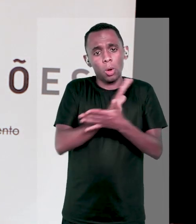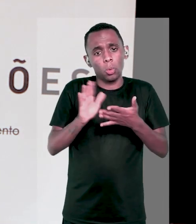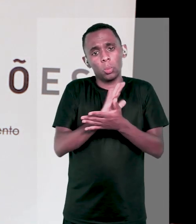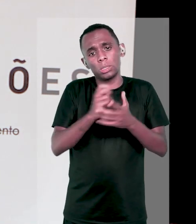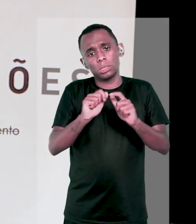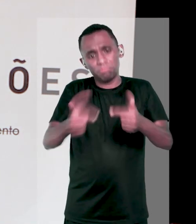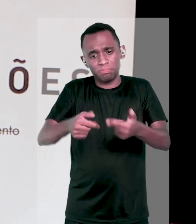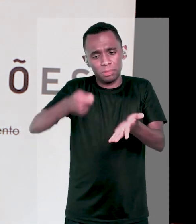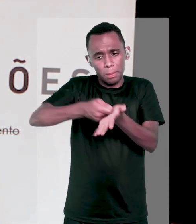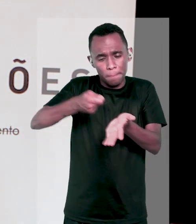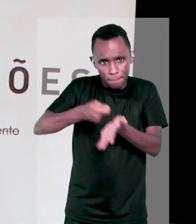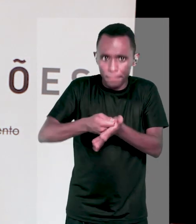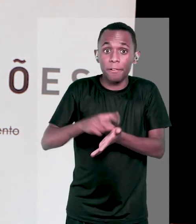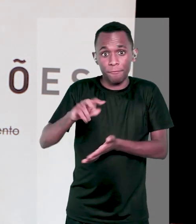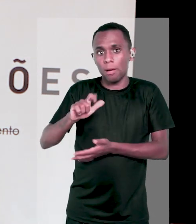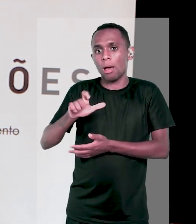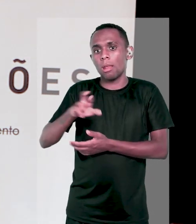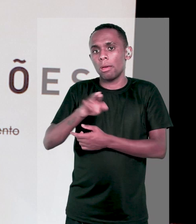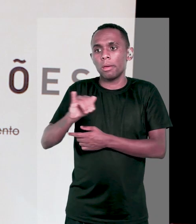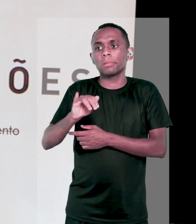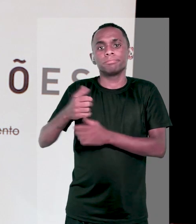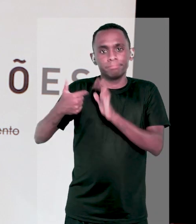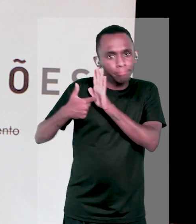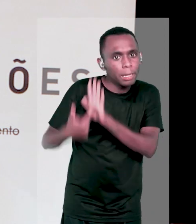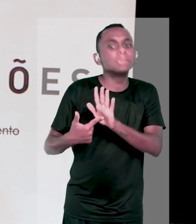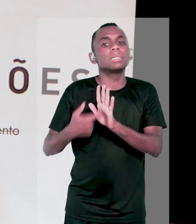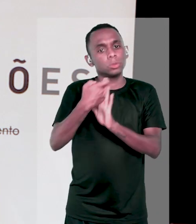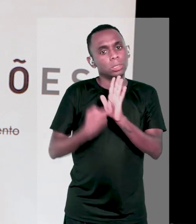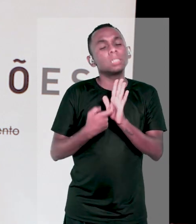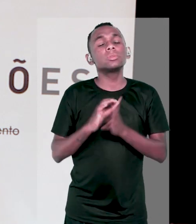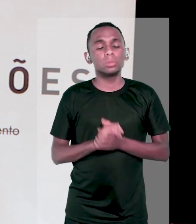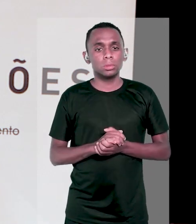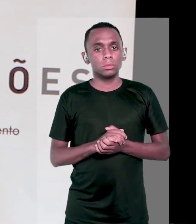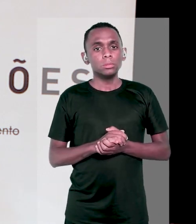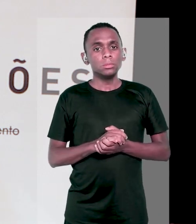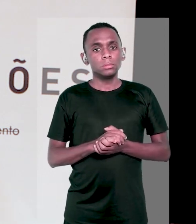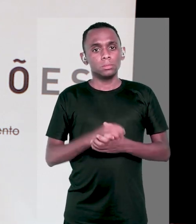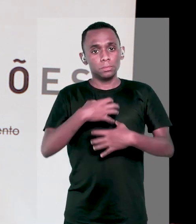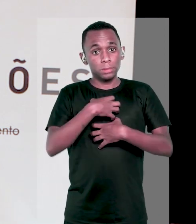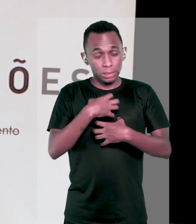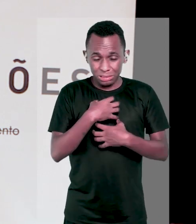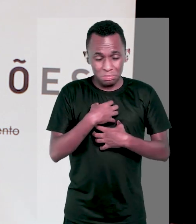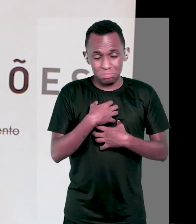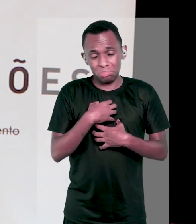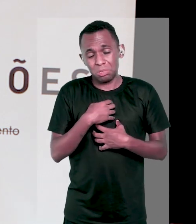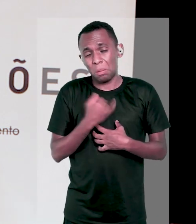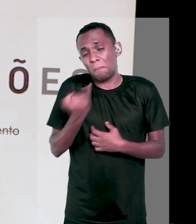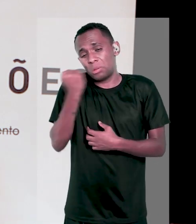menciona muitas vezes eles essas sensações são inúteis e é importante que elas sejam